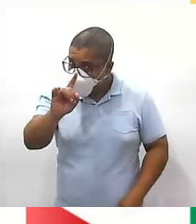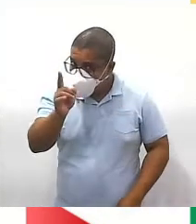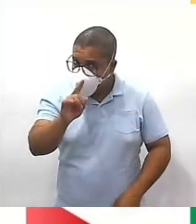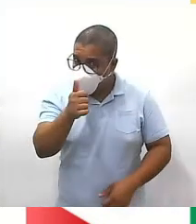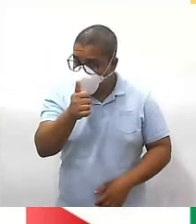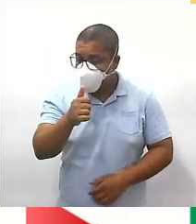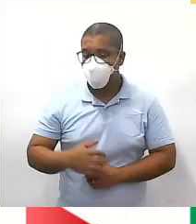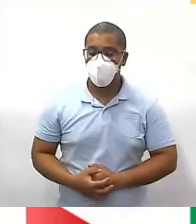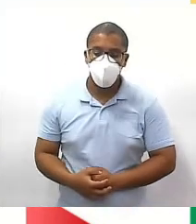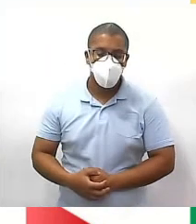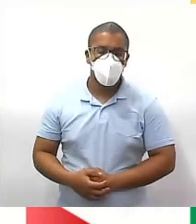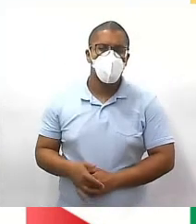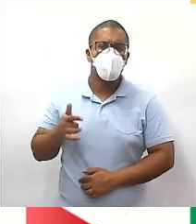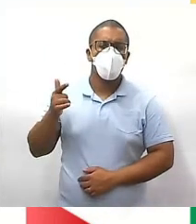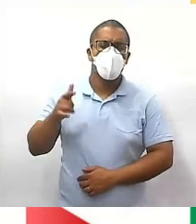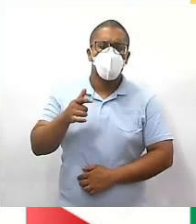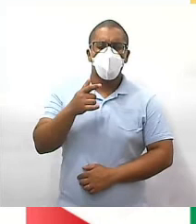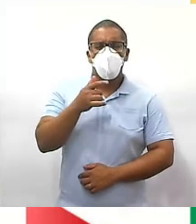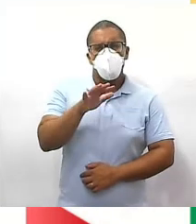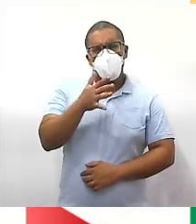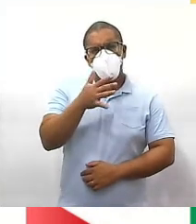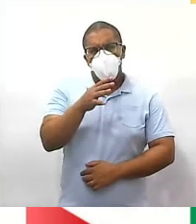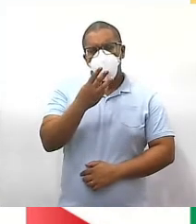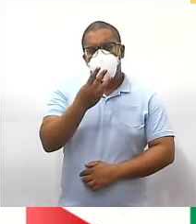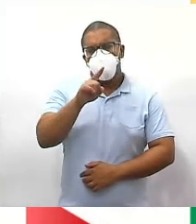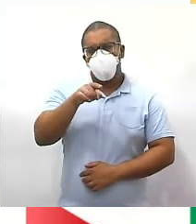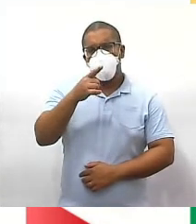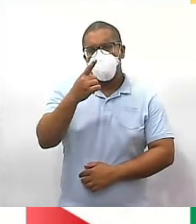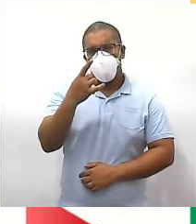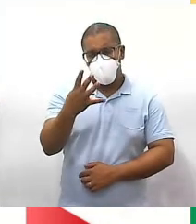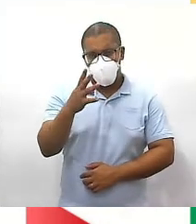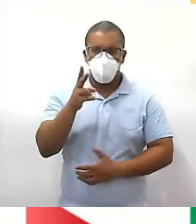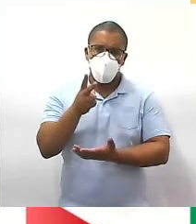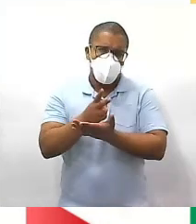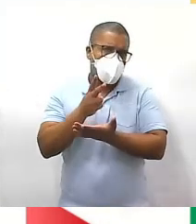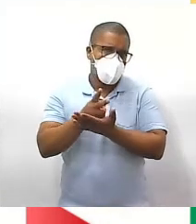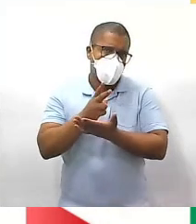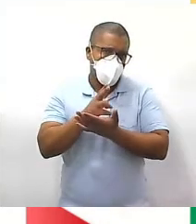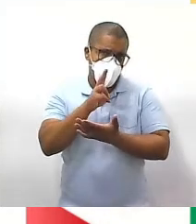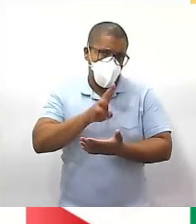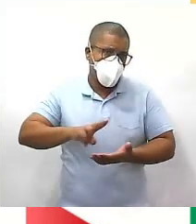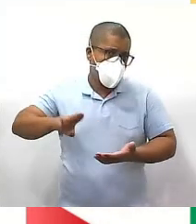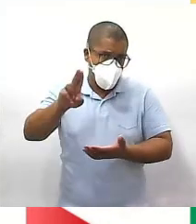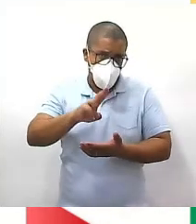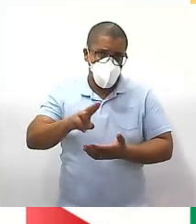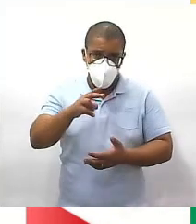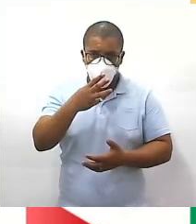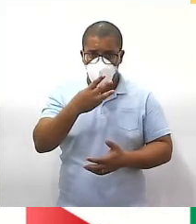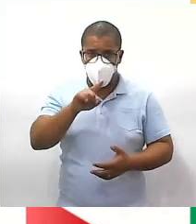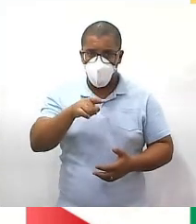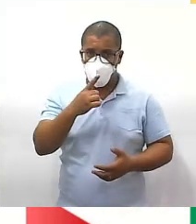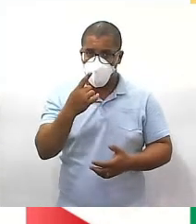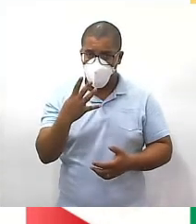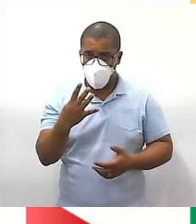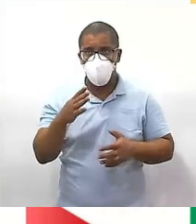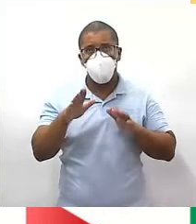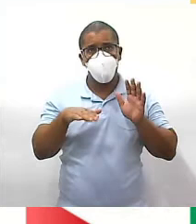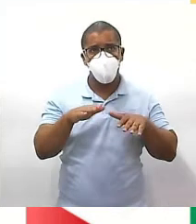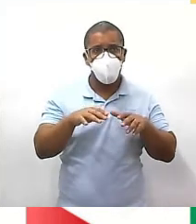ok? Aproximadamente 3,14. Normalmente a gente usa 3,14. O Enem pode botar